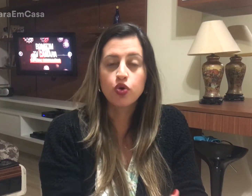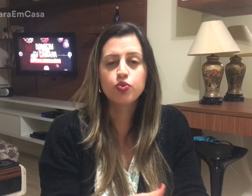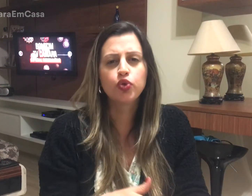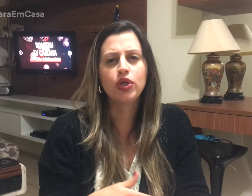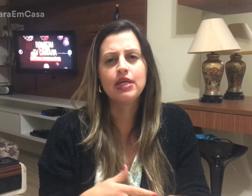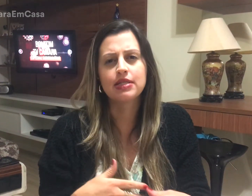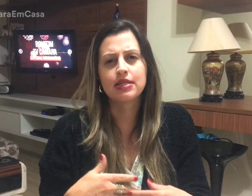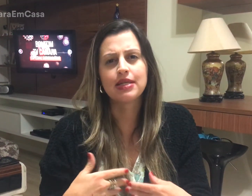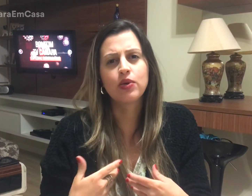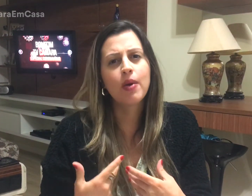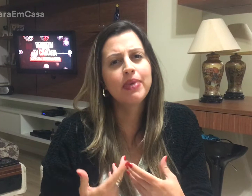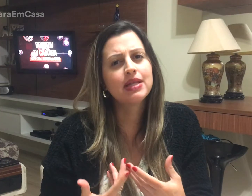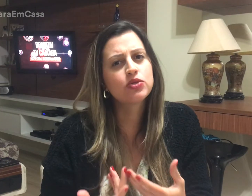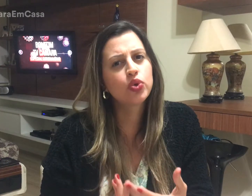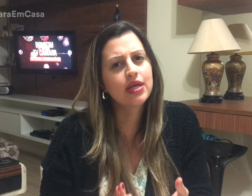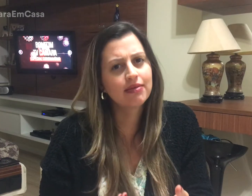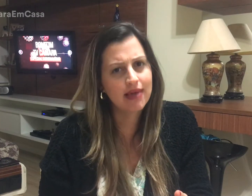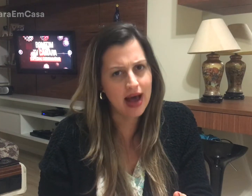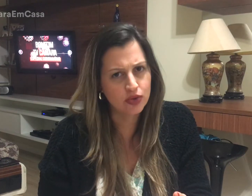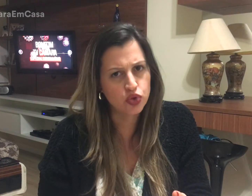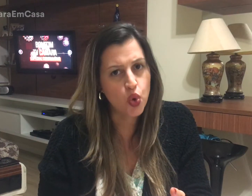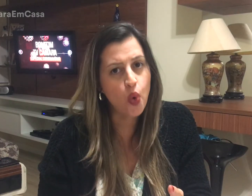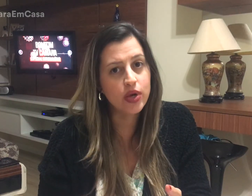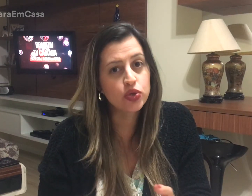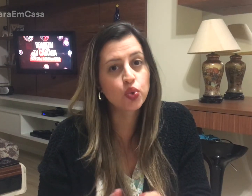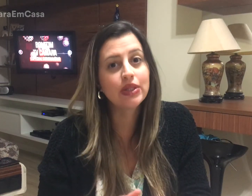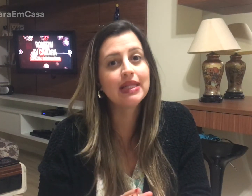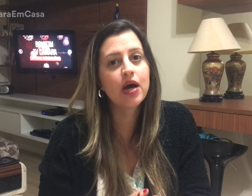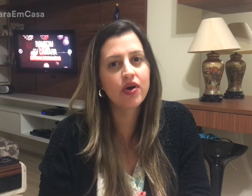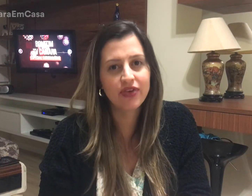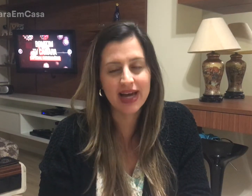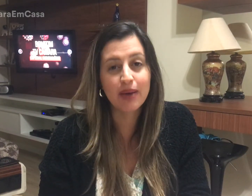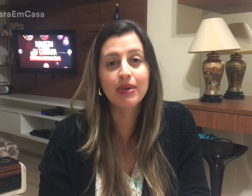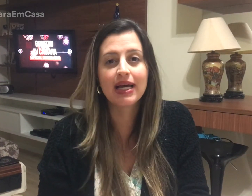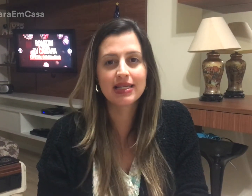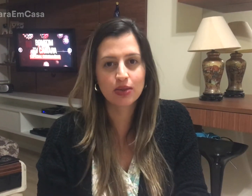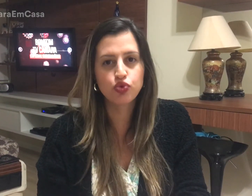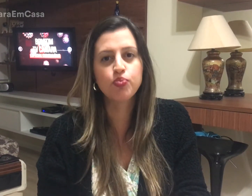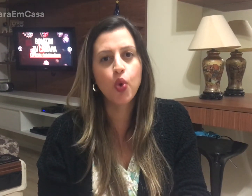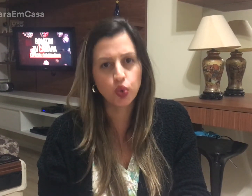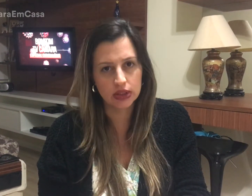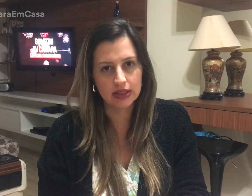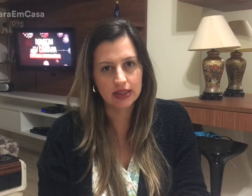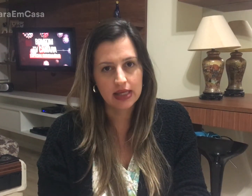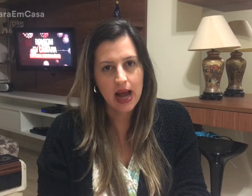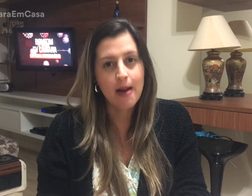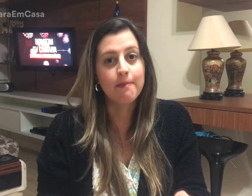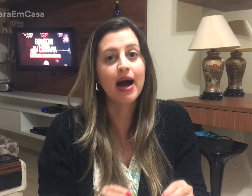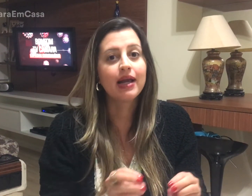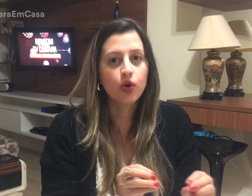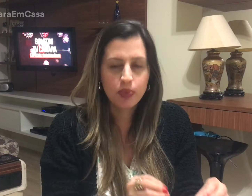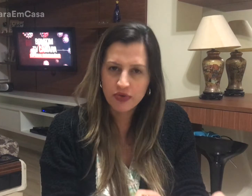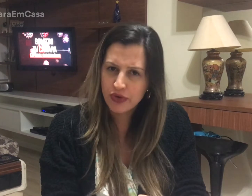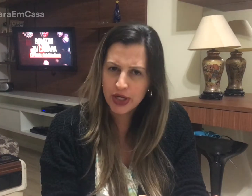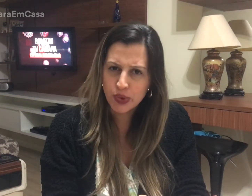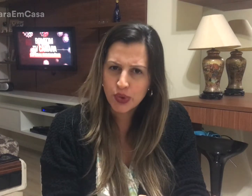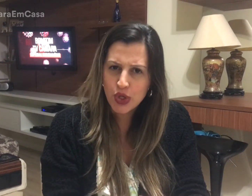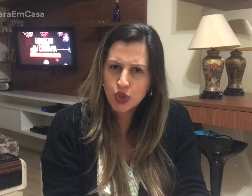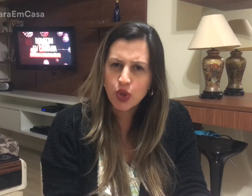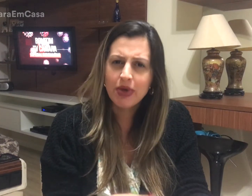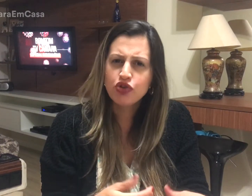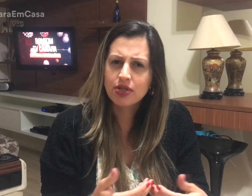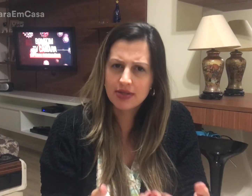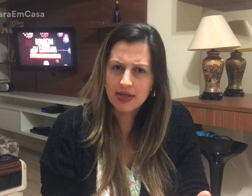Donizete, os motoristas serão apenas orientados, com isso, não haverá aplicação de multa. Para o